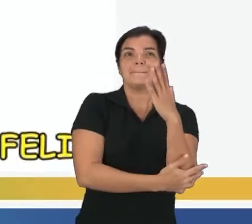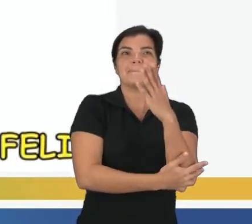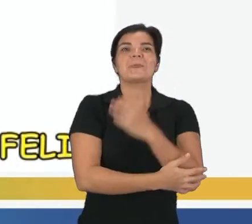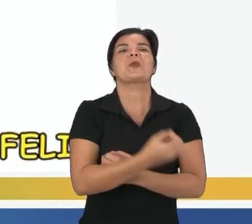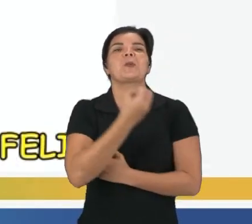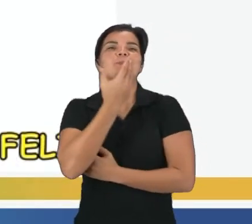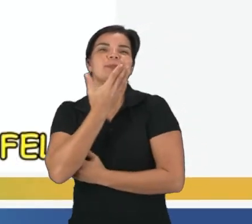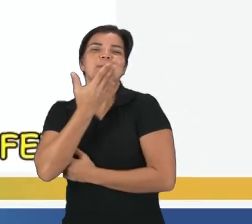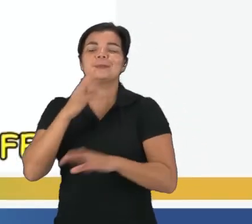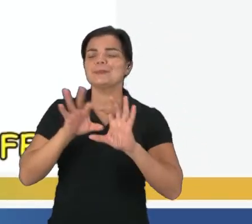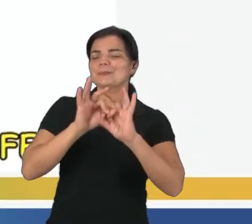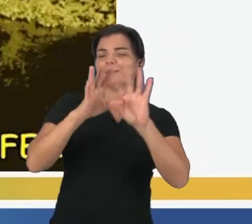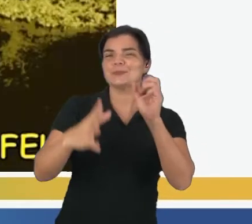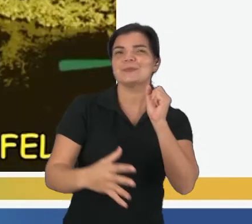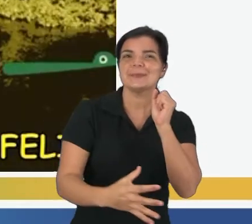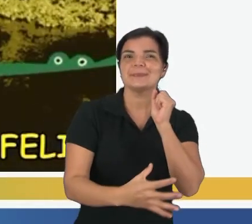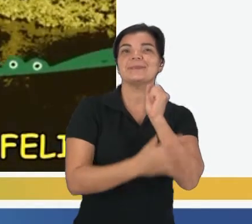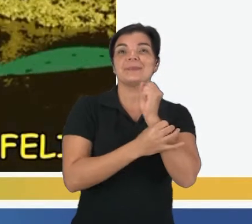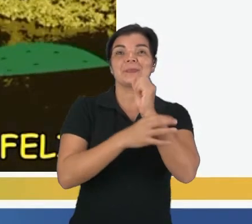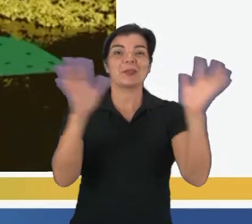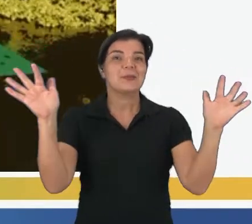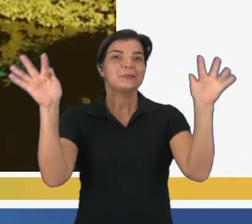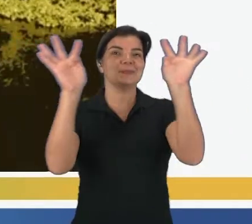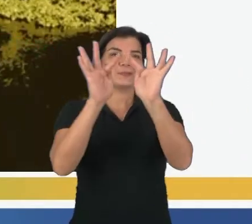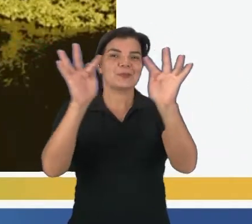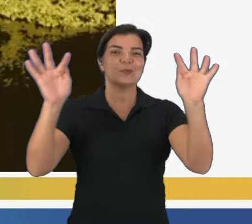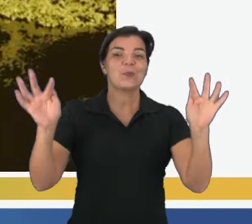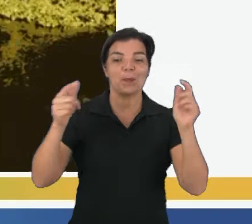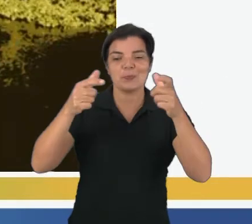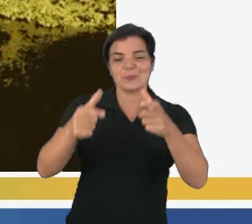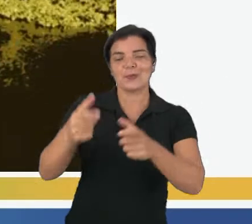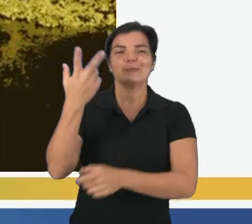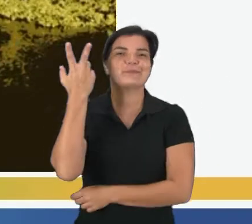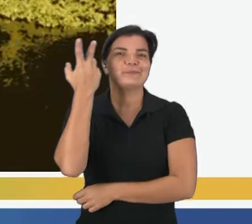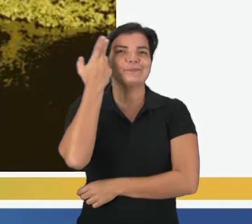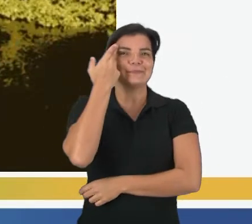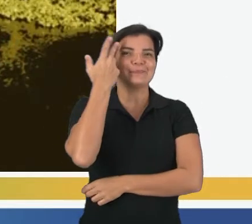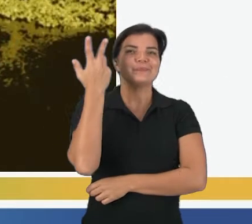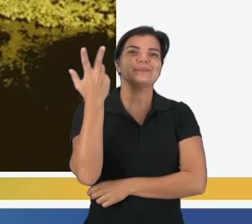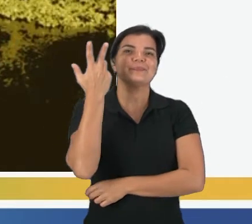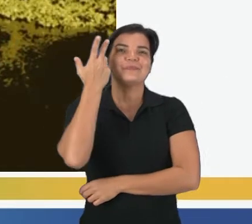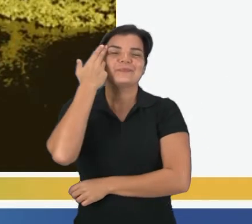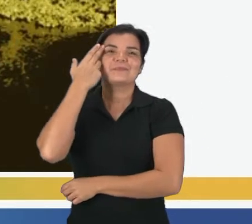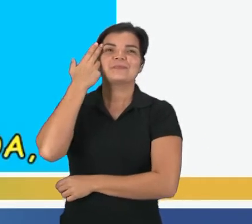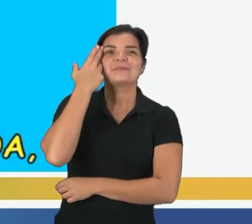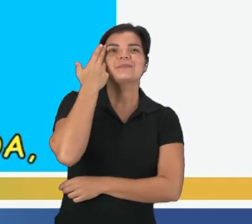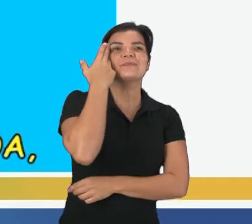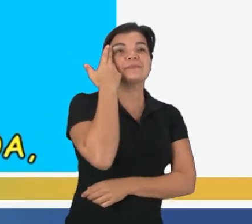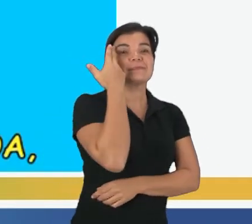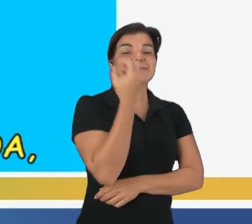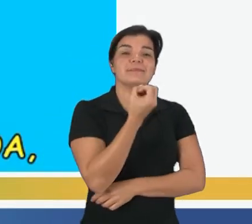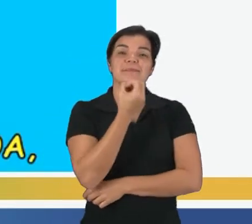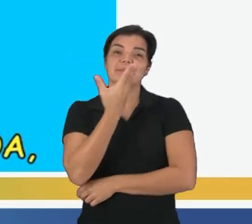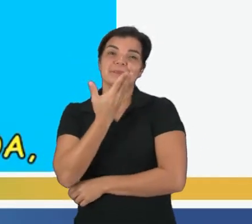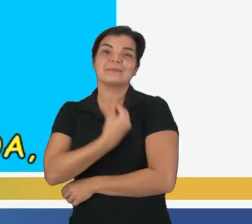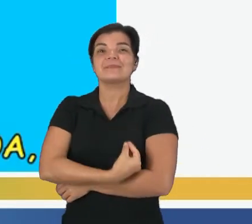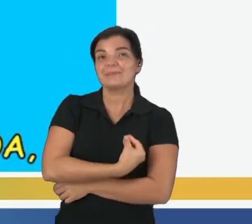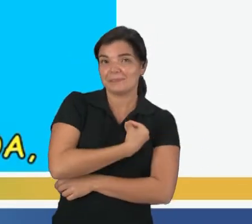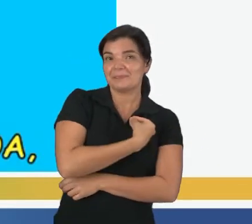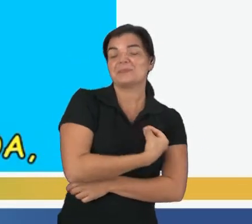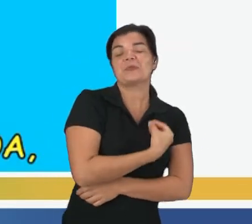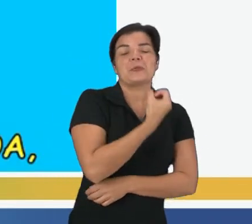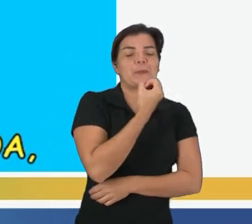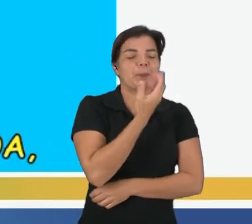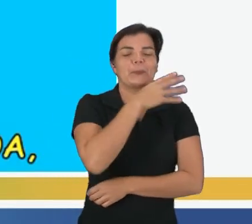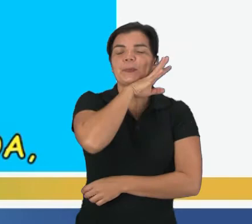Bom mesmo é viver seguro, livre e feliz no seu habitat natural. Vida de bicho é